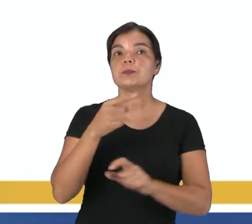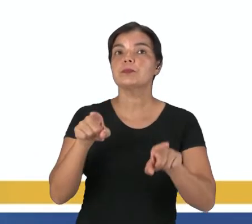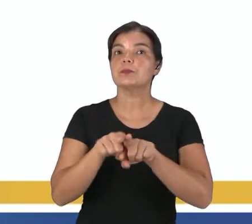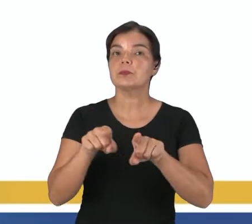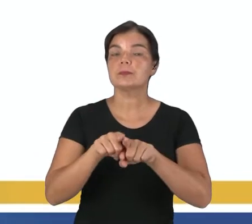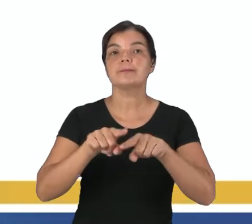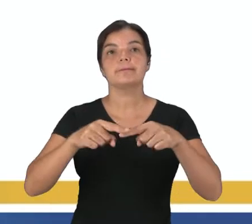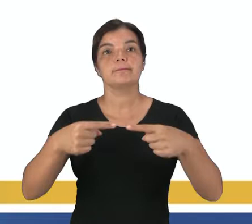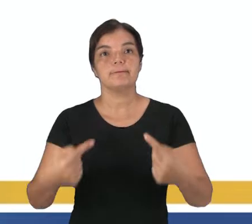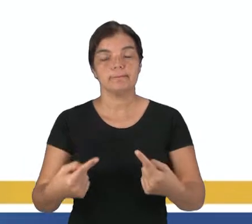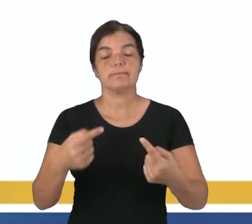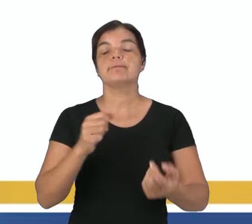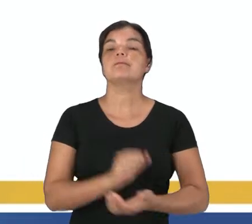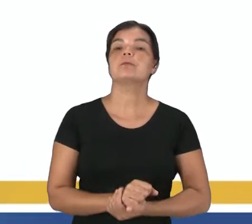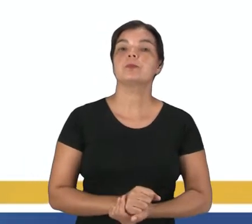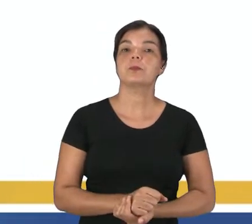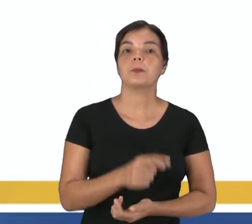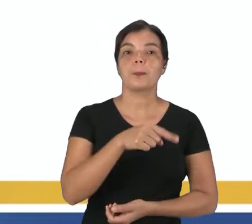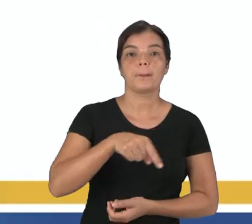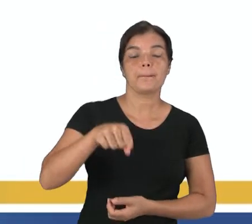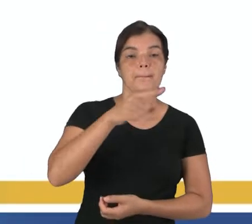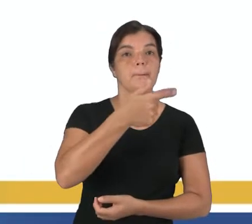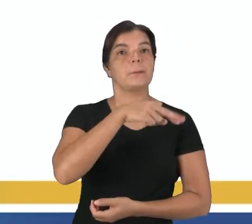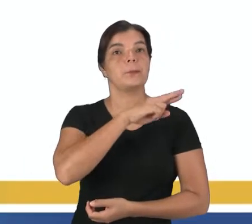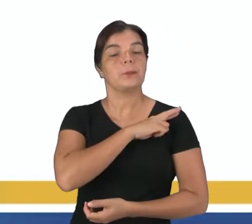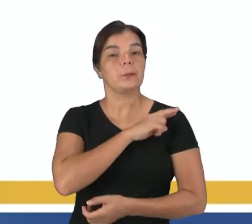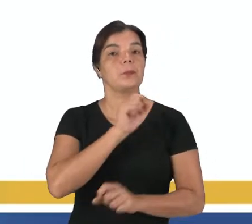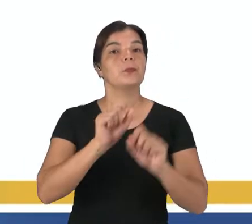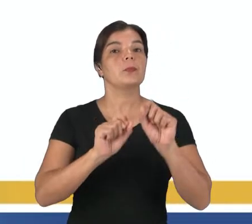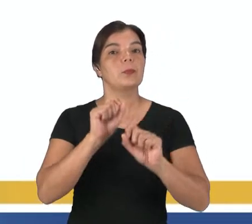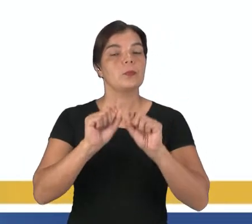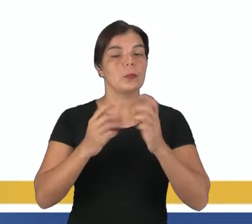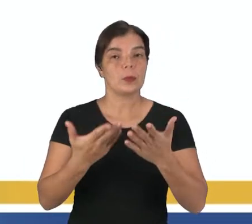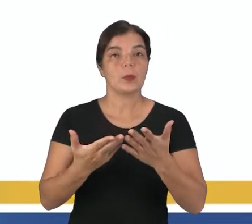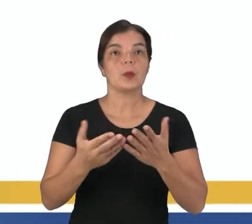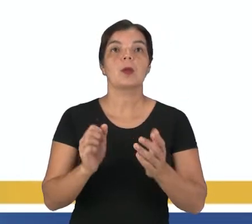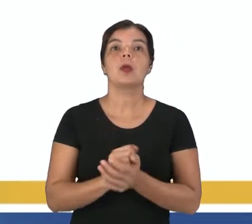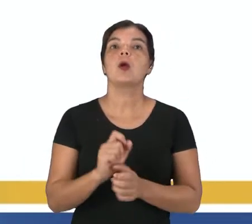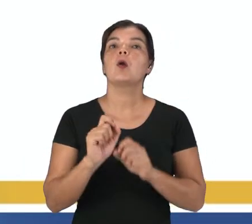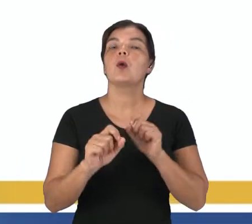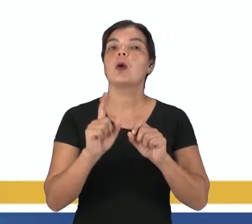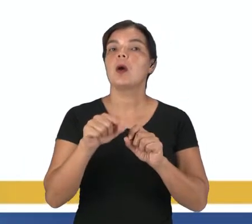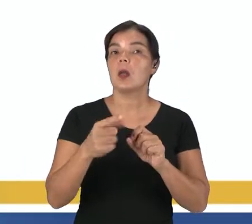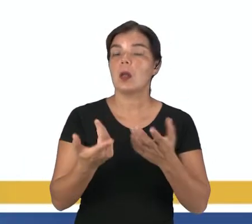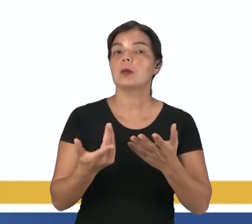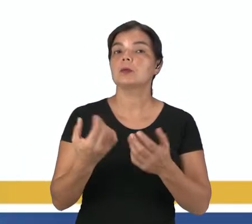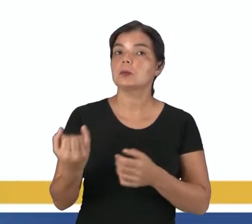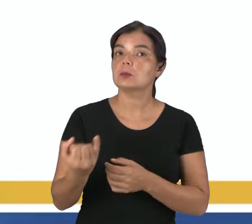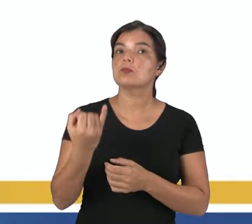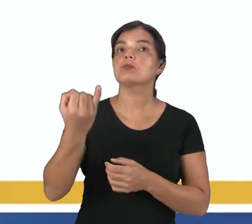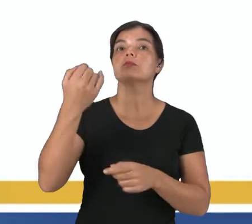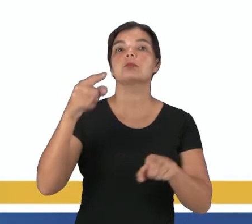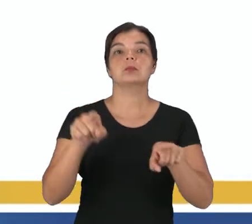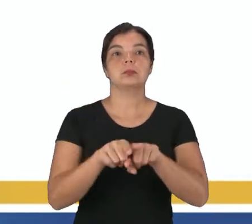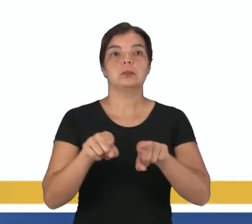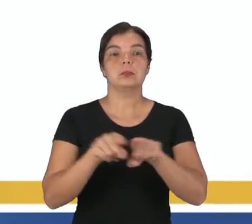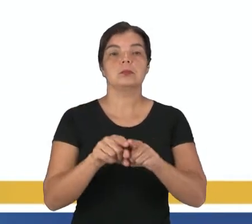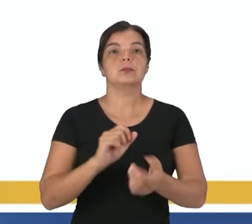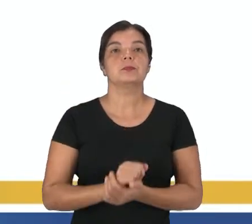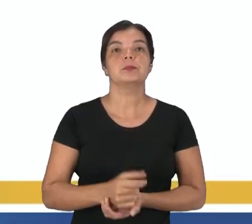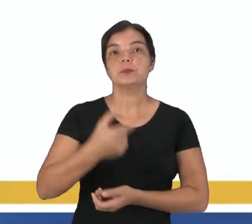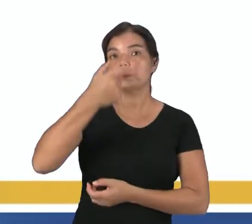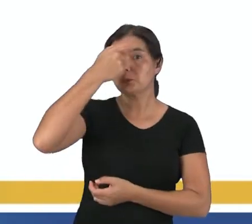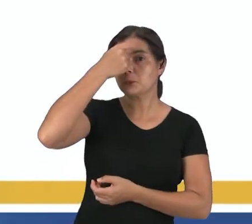certo? Porém, como a sua função é a coagulação, ela é de extrema importância.